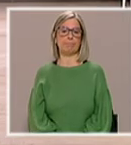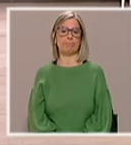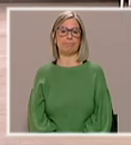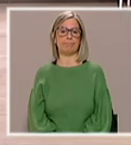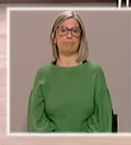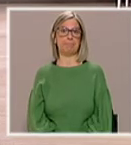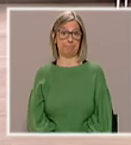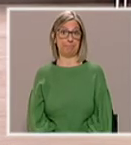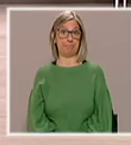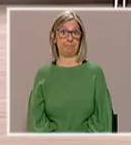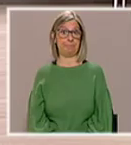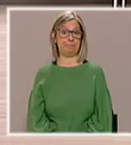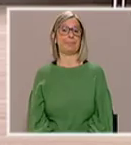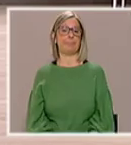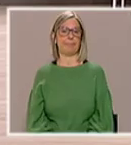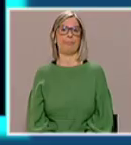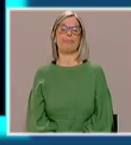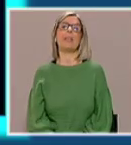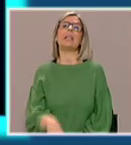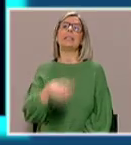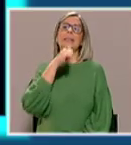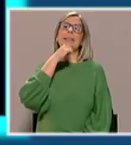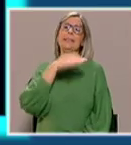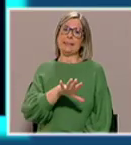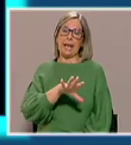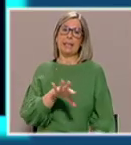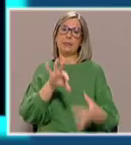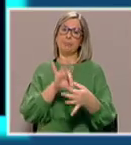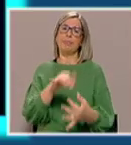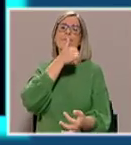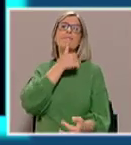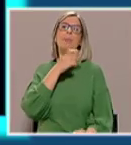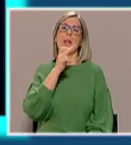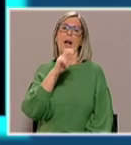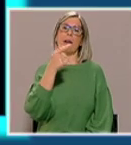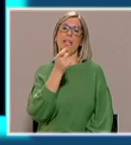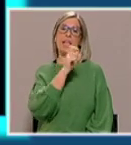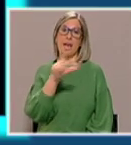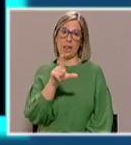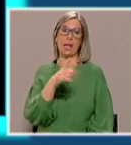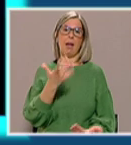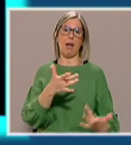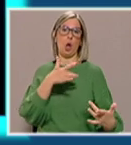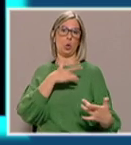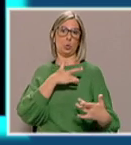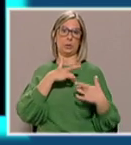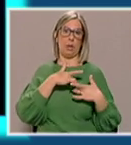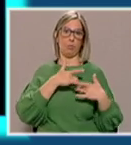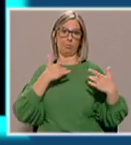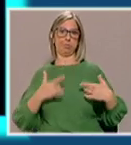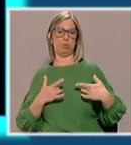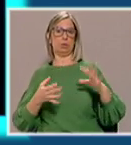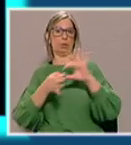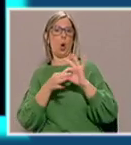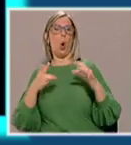Agora é assim, agora é que está a funcionar. O sangue arterial circula desde os pulmões até ao coração, sendo impulsionado depois para